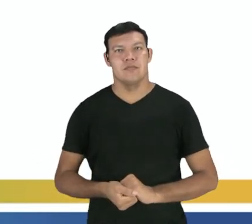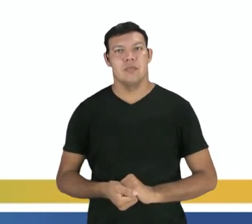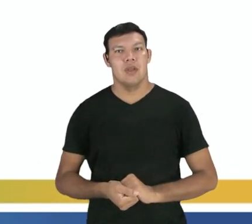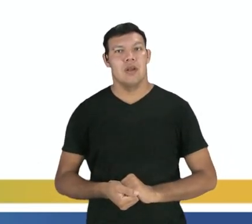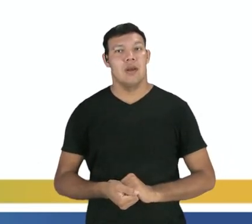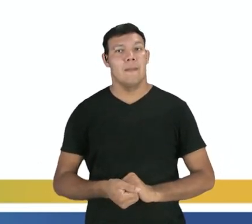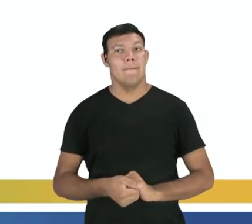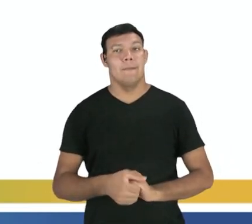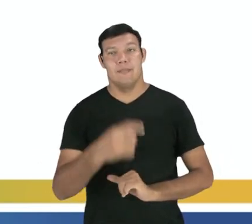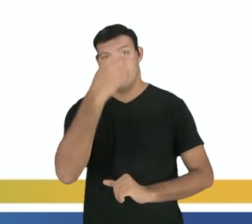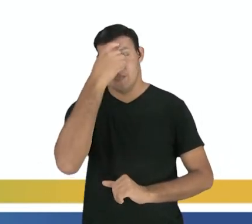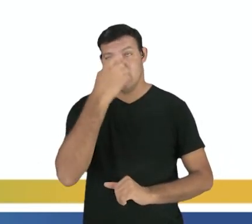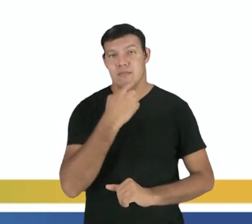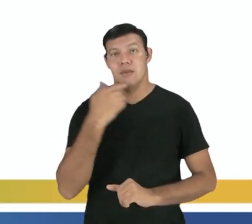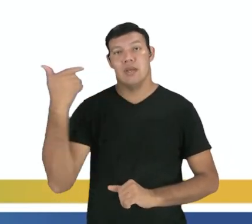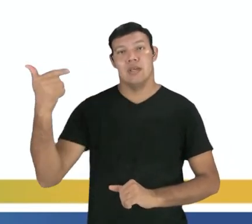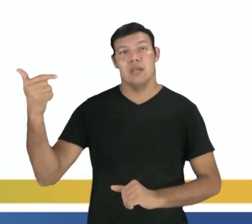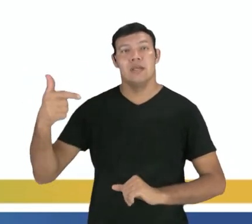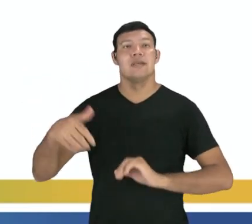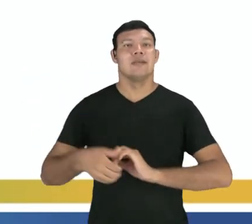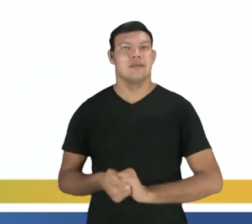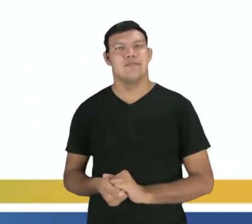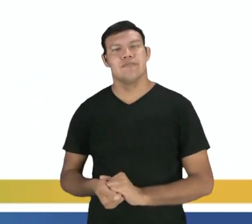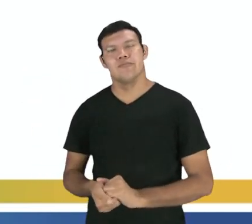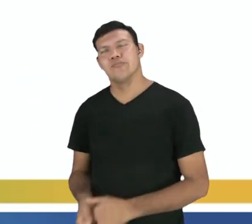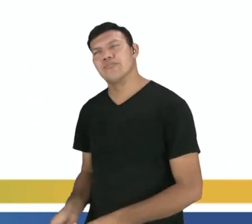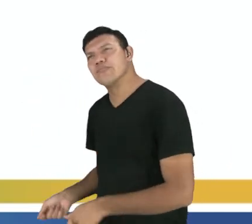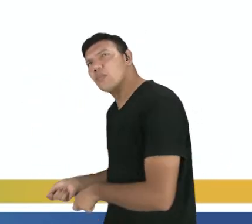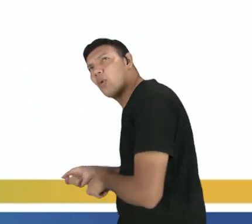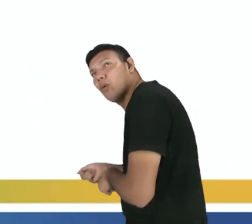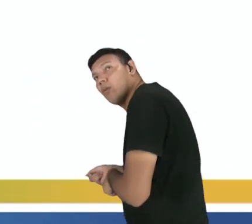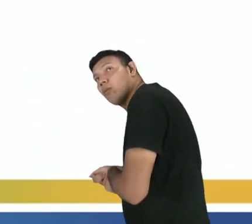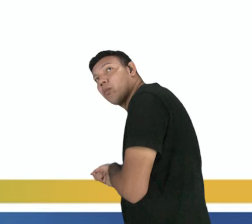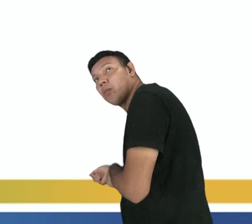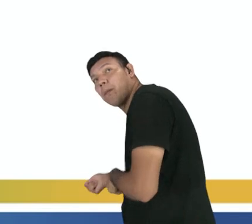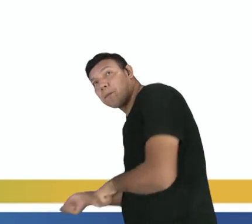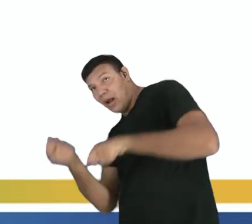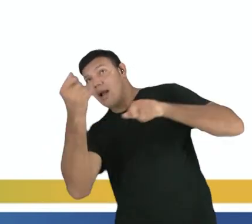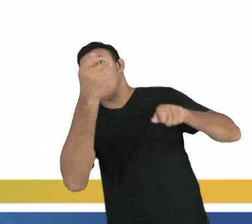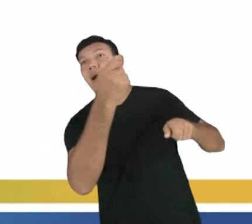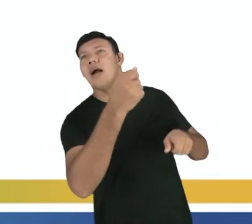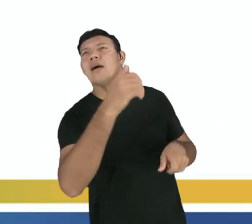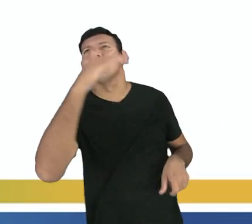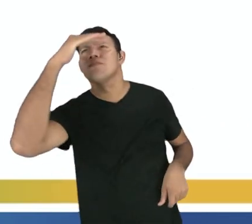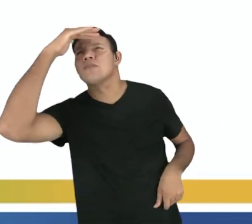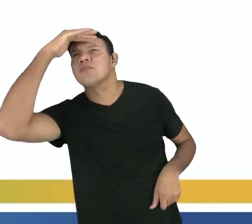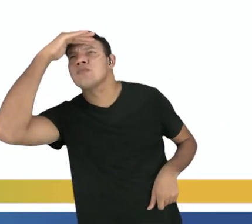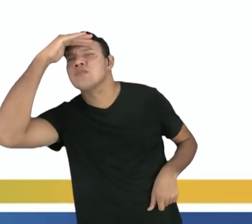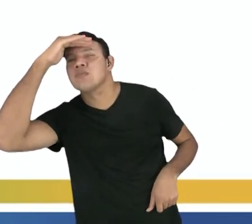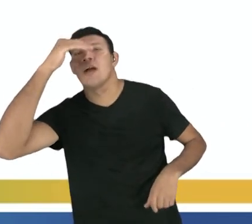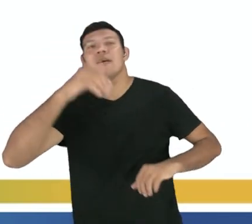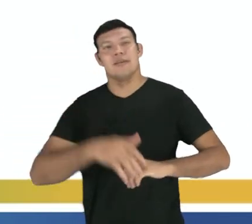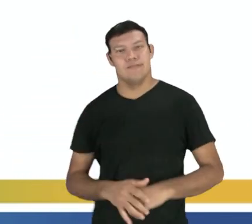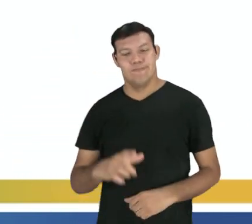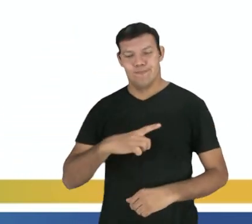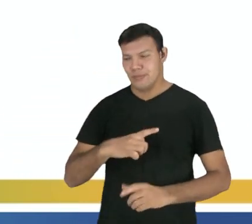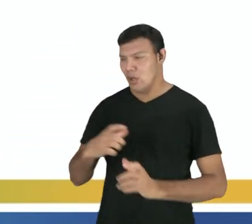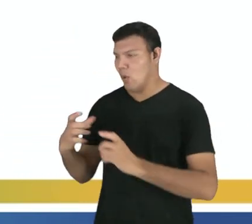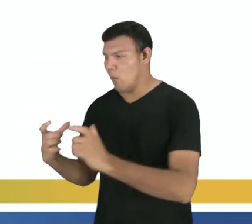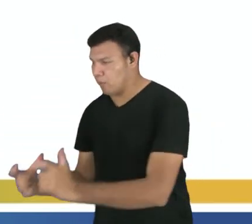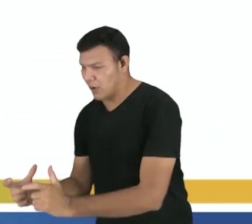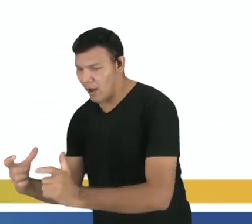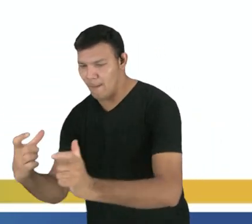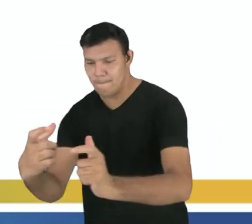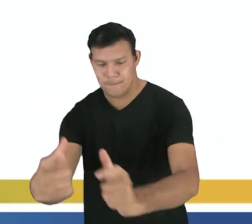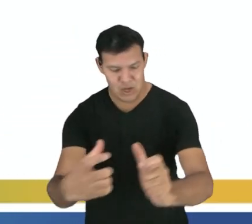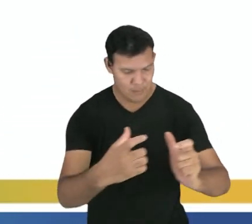Segunda imagem. Que esporte é esse? Qual é o esporte? E aí, nós temos as bases, o arremesso